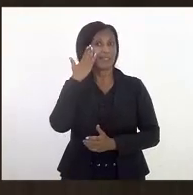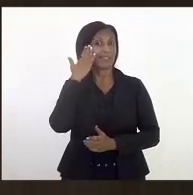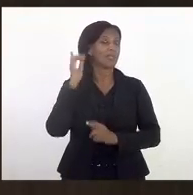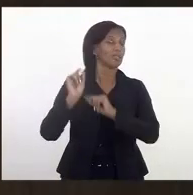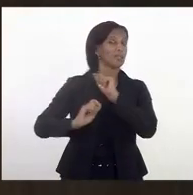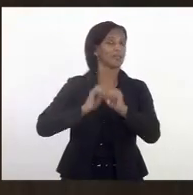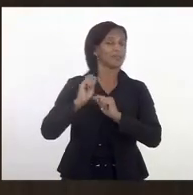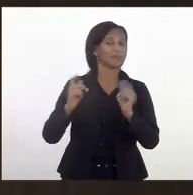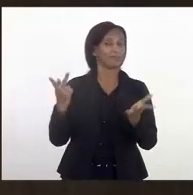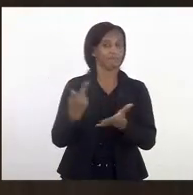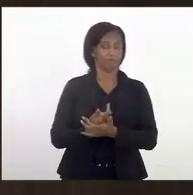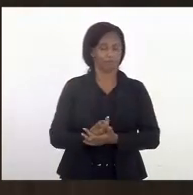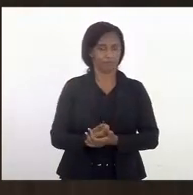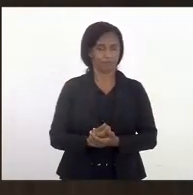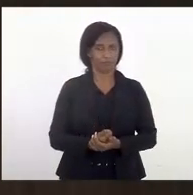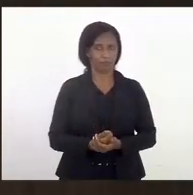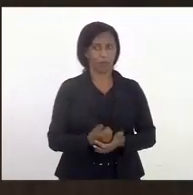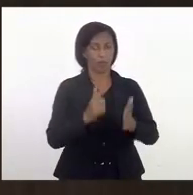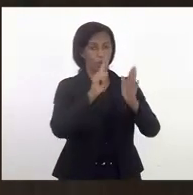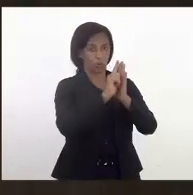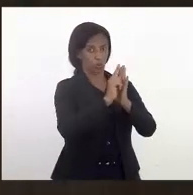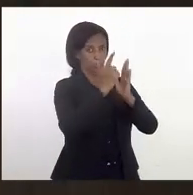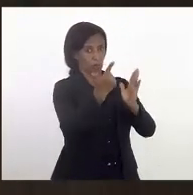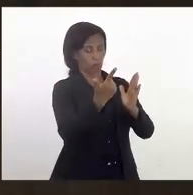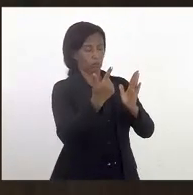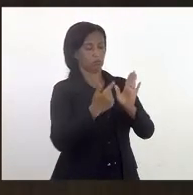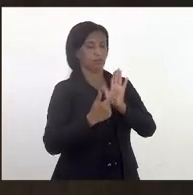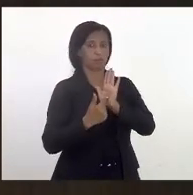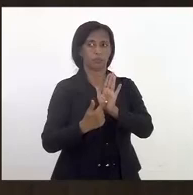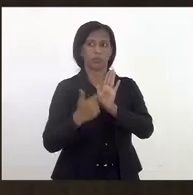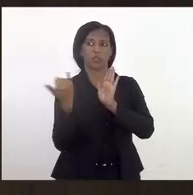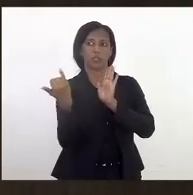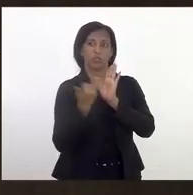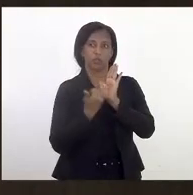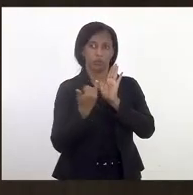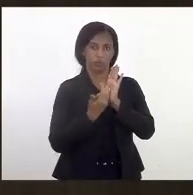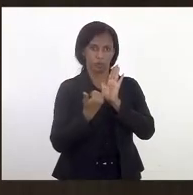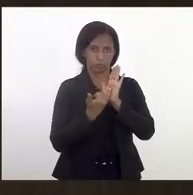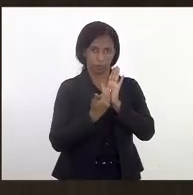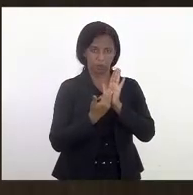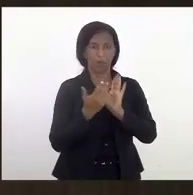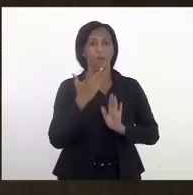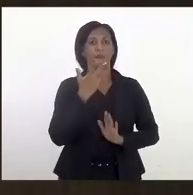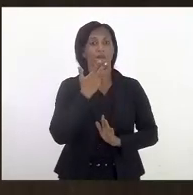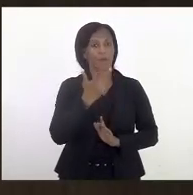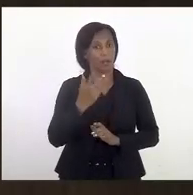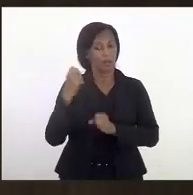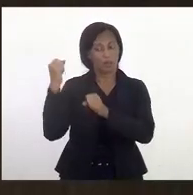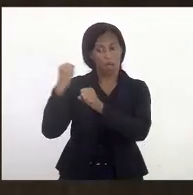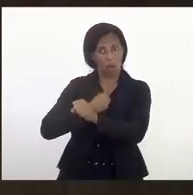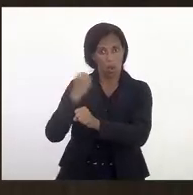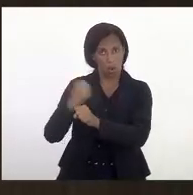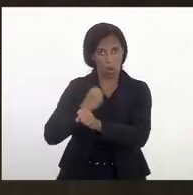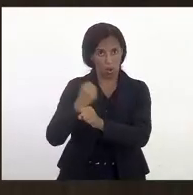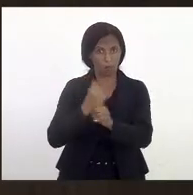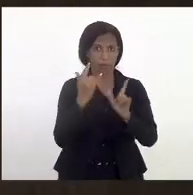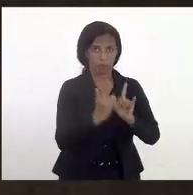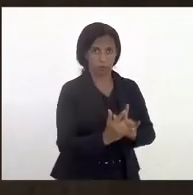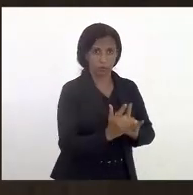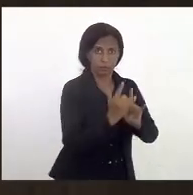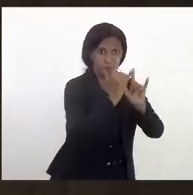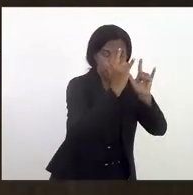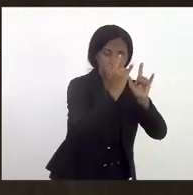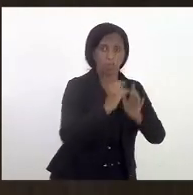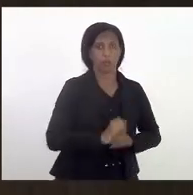e o jornal O editorial ele faz referência a obra do prédio da alerj e fala